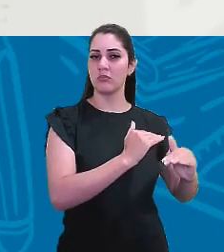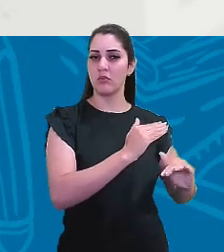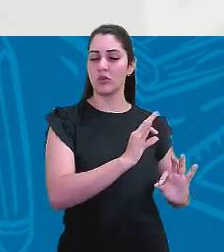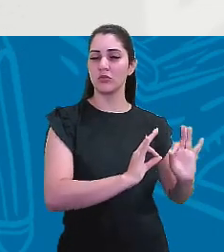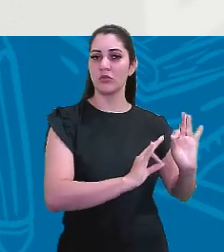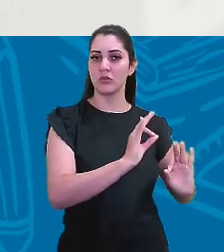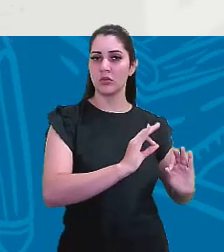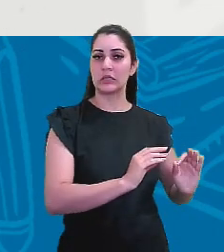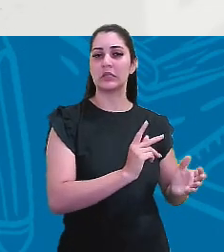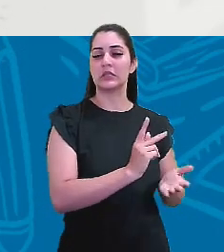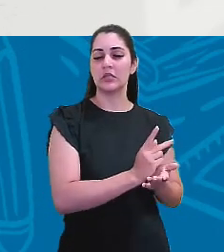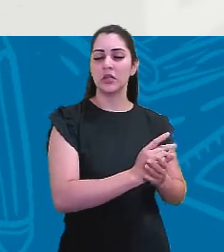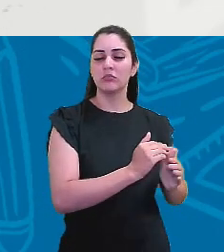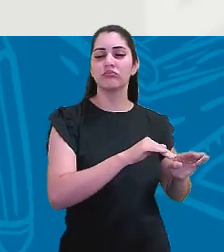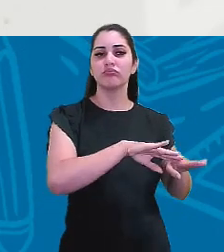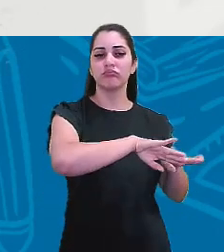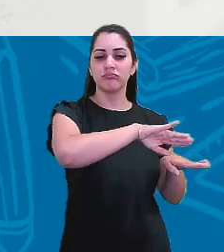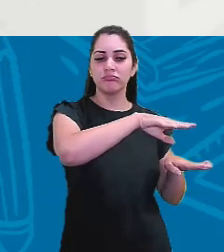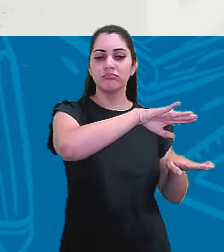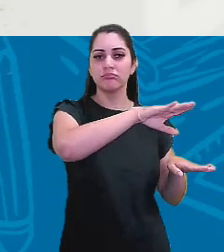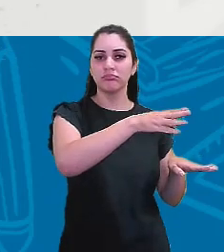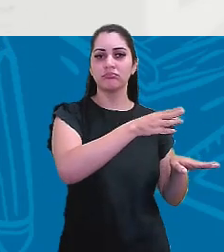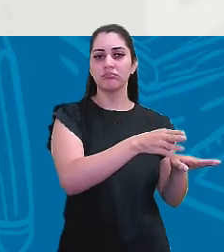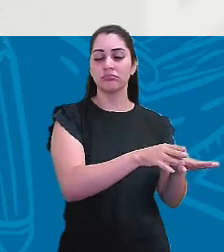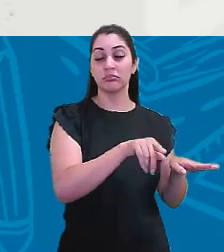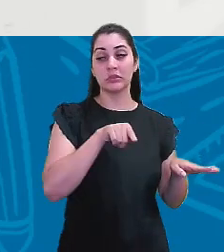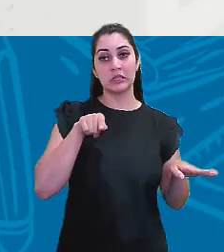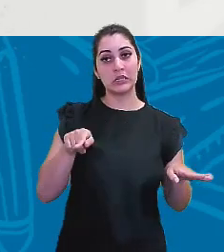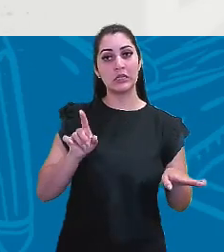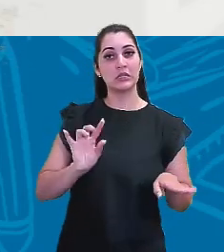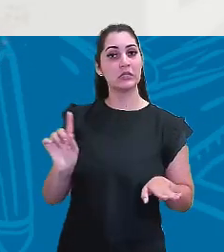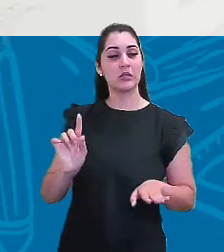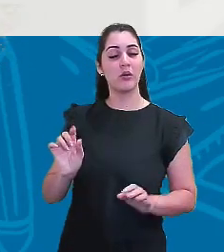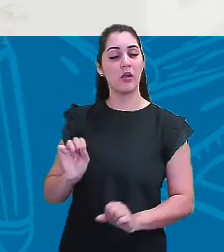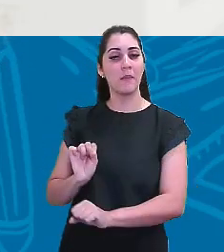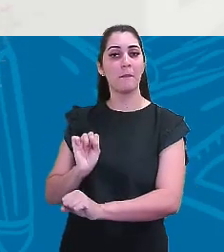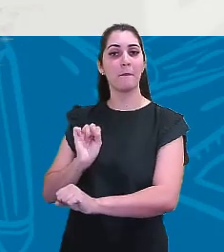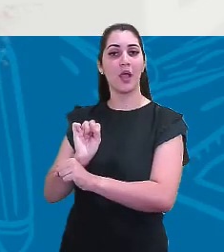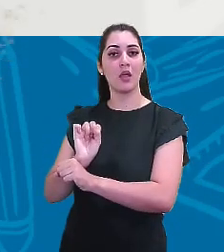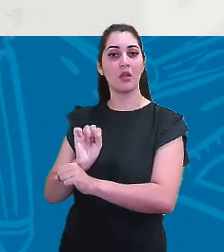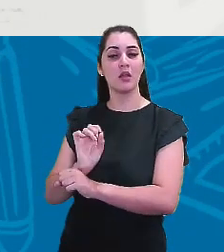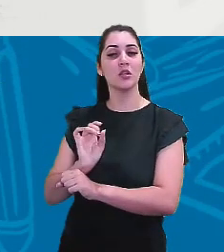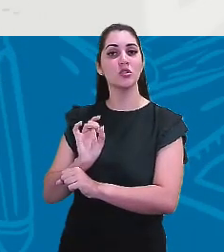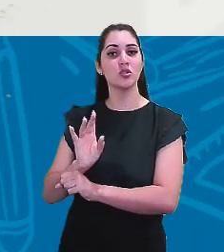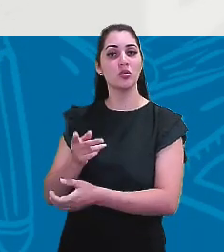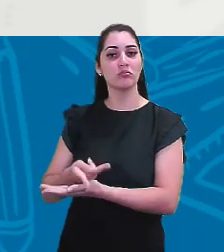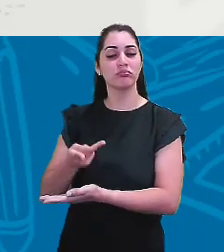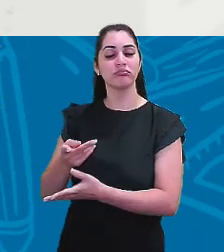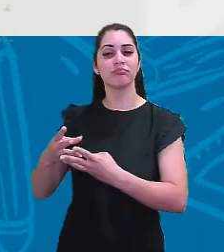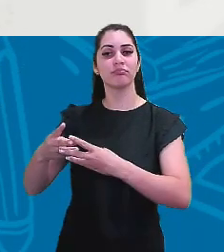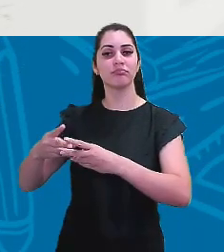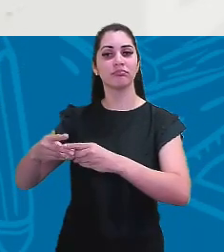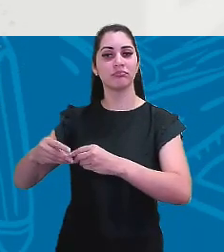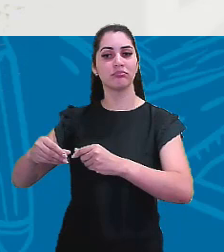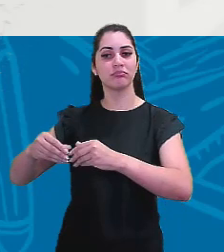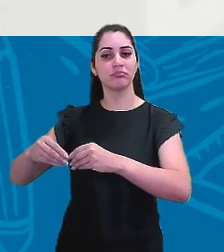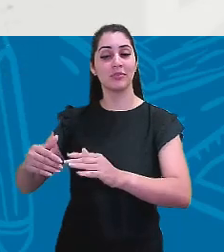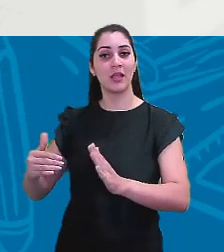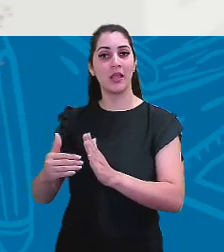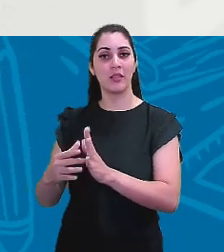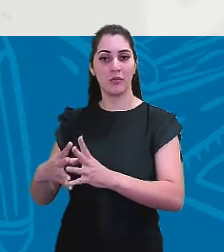formação continua atuando, no do Planalto não. Ele está estagnado e predomina o processo de desgaste